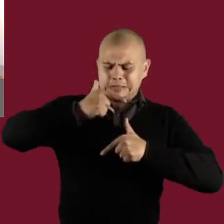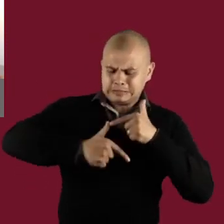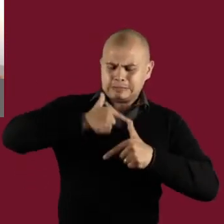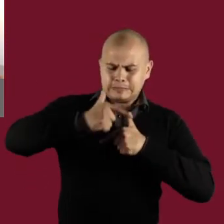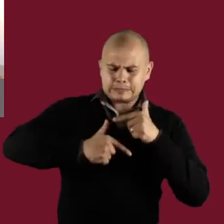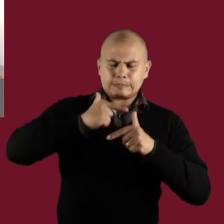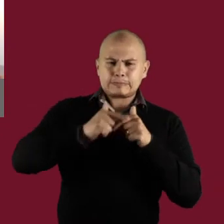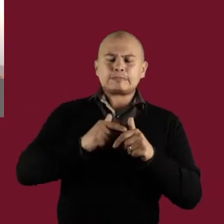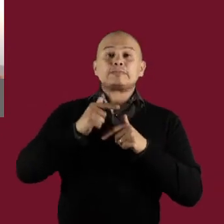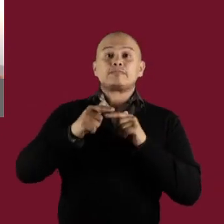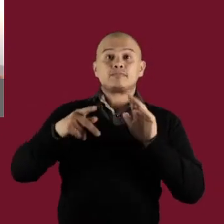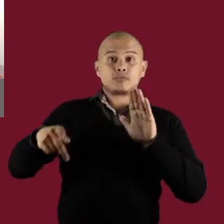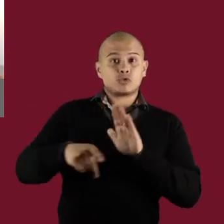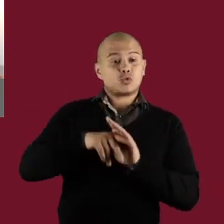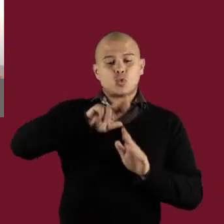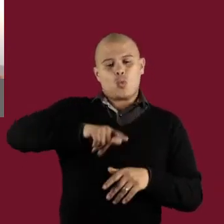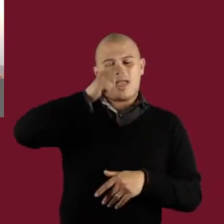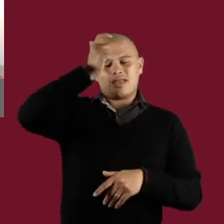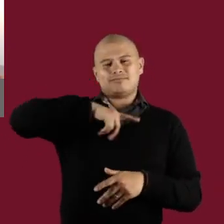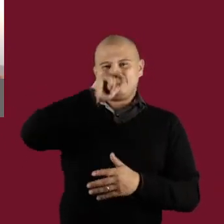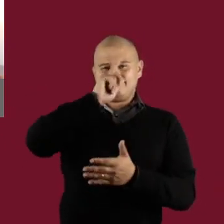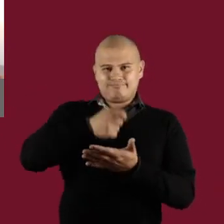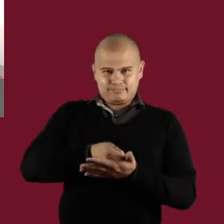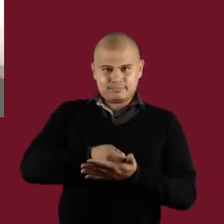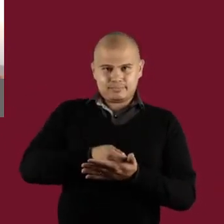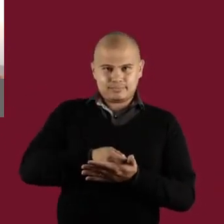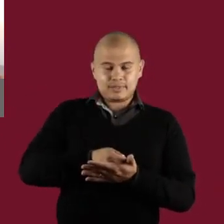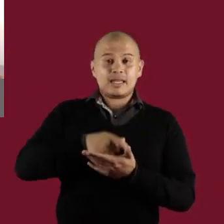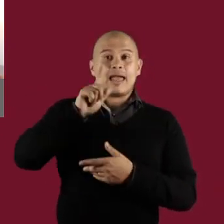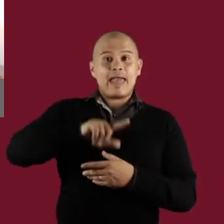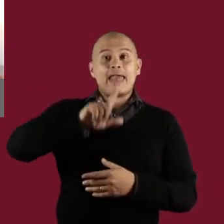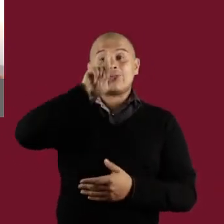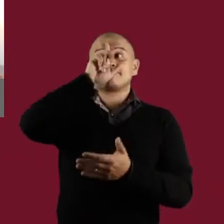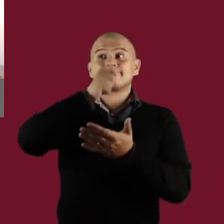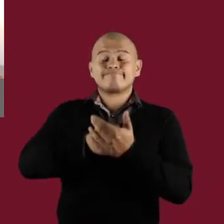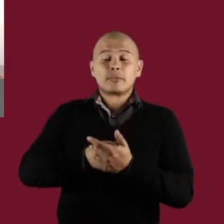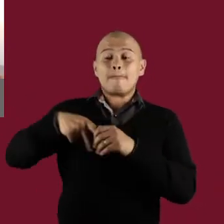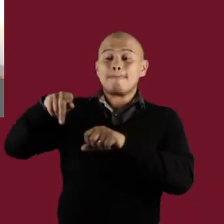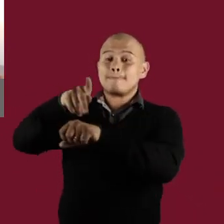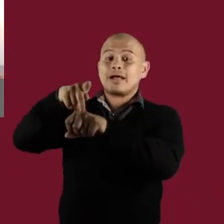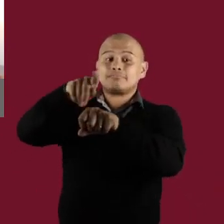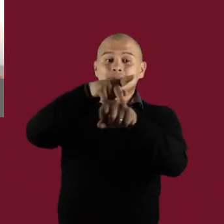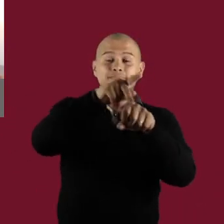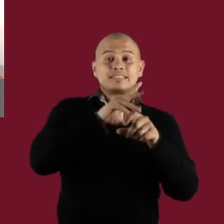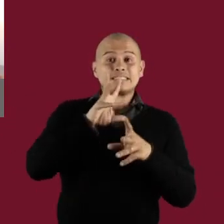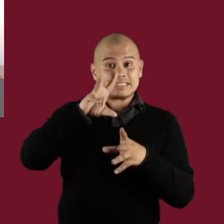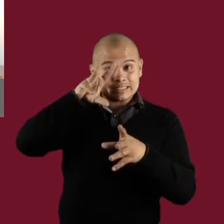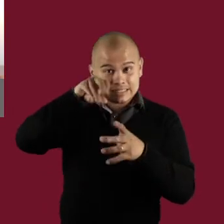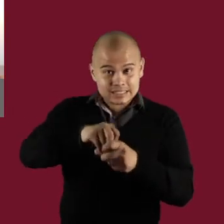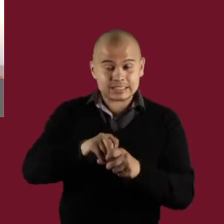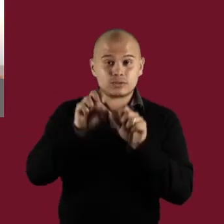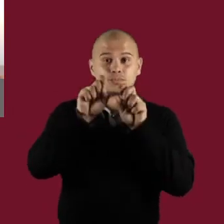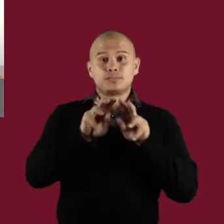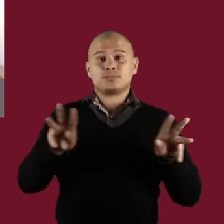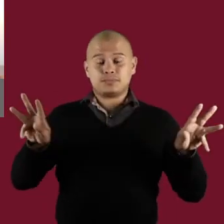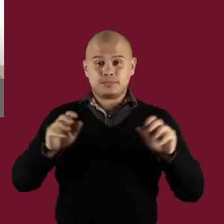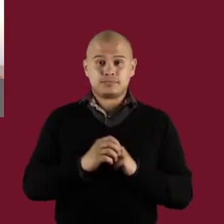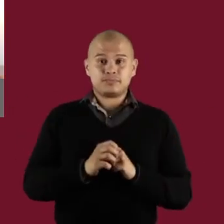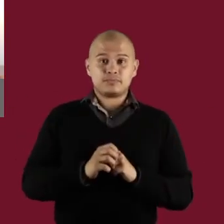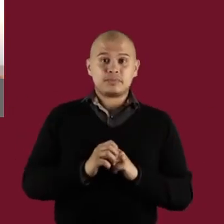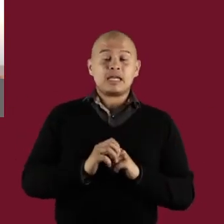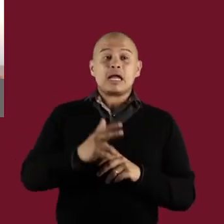ou seja, uma decisão dos países membros, não é? As línguas oficiais que nós já conhecemos, que